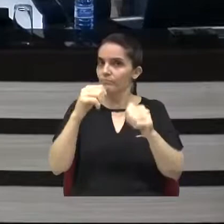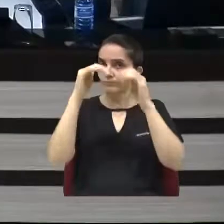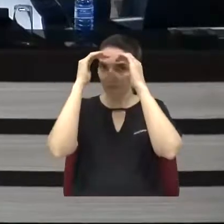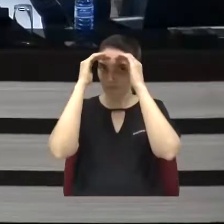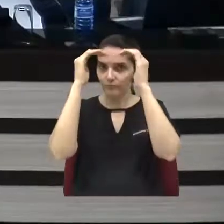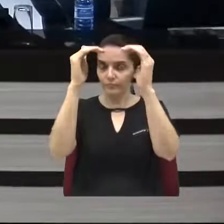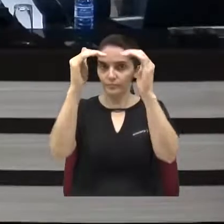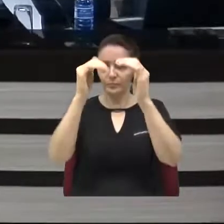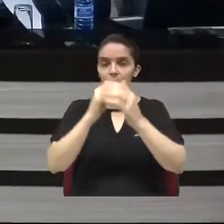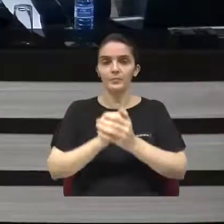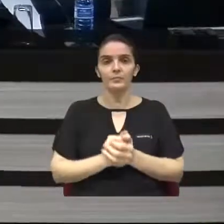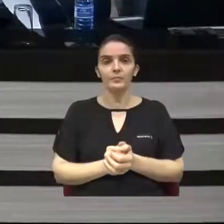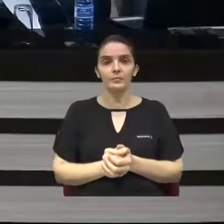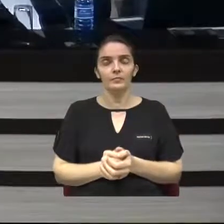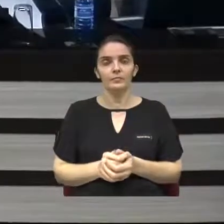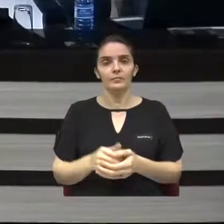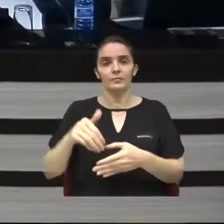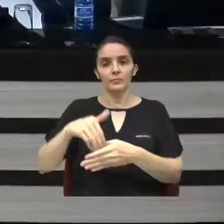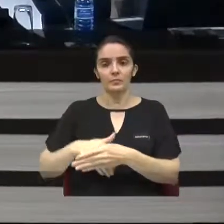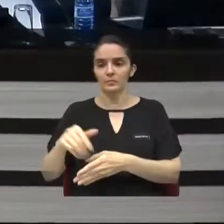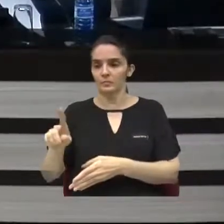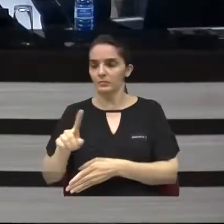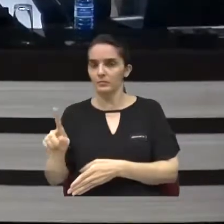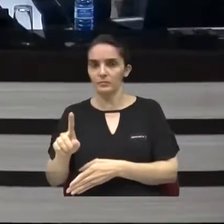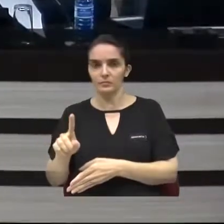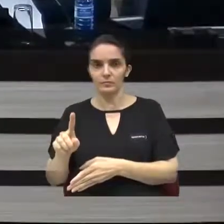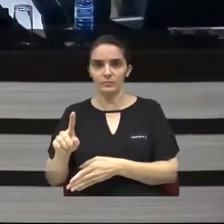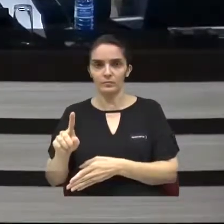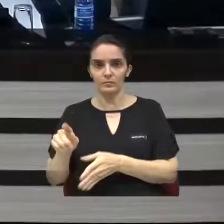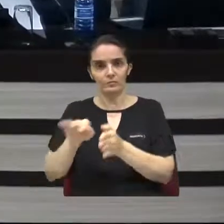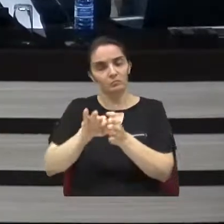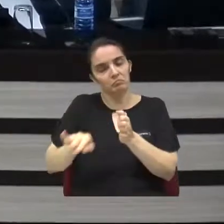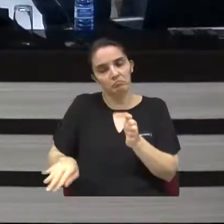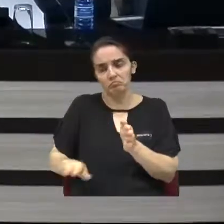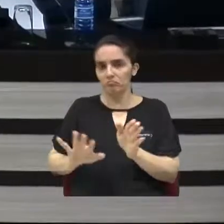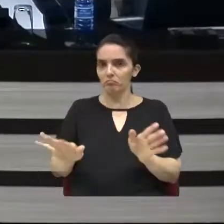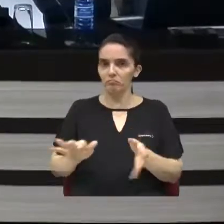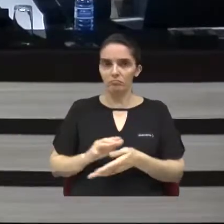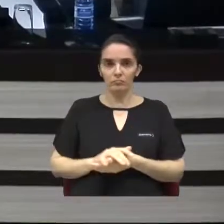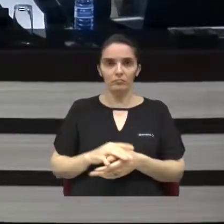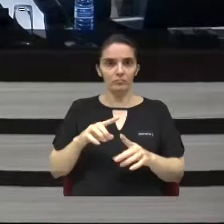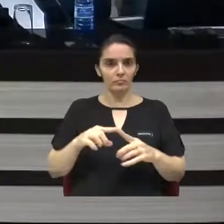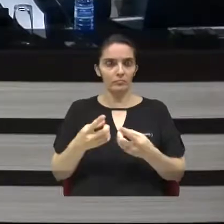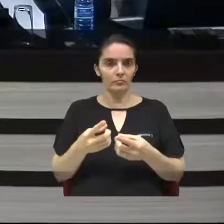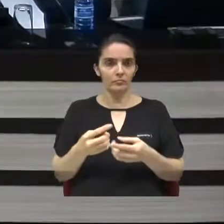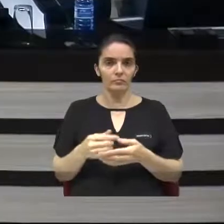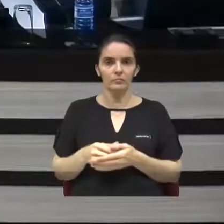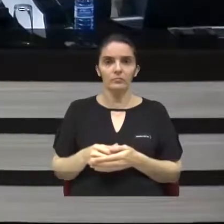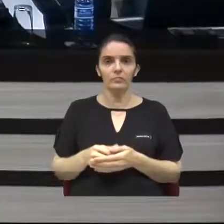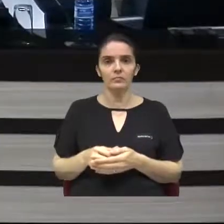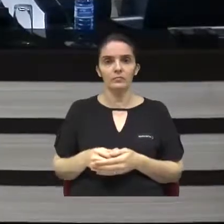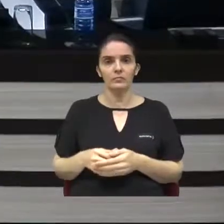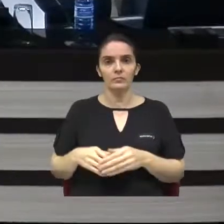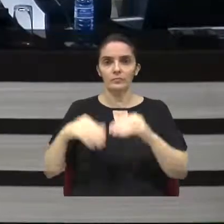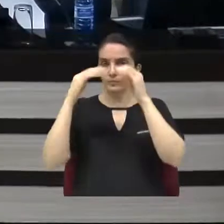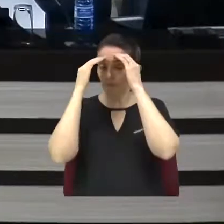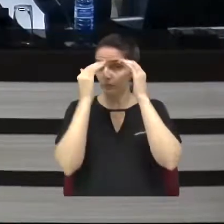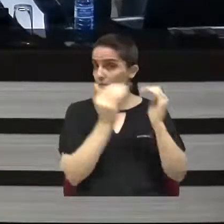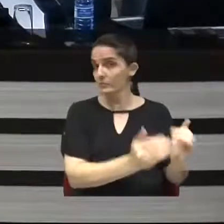respeitadas. O voto vencido é desdobramento da democracia. Agora, sair vencido e desrespeitar as